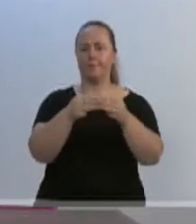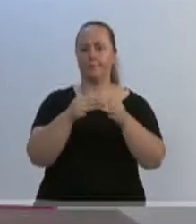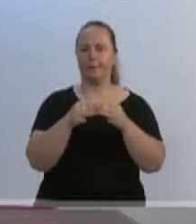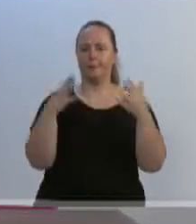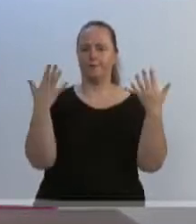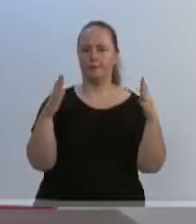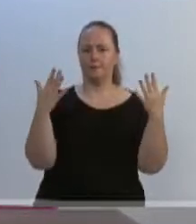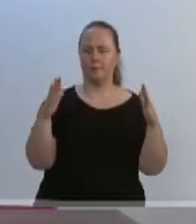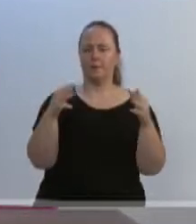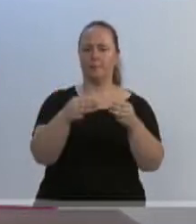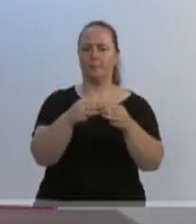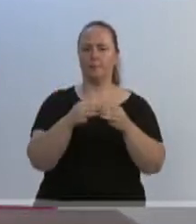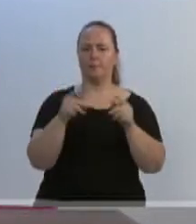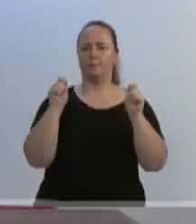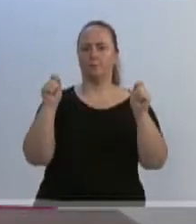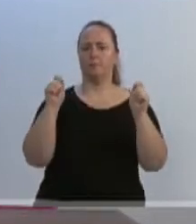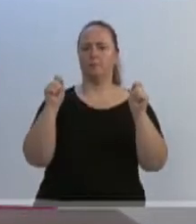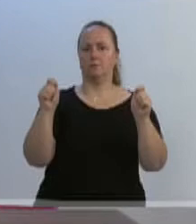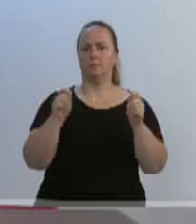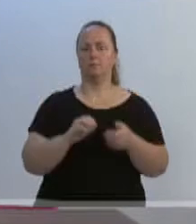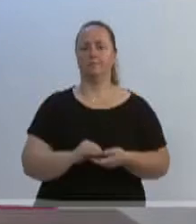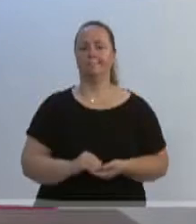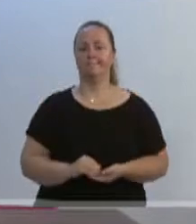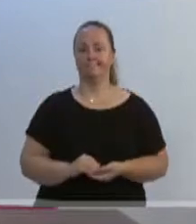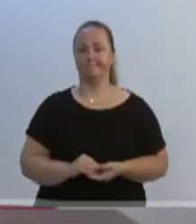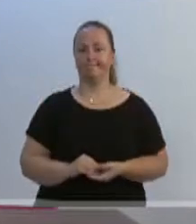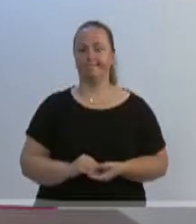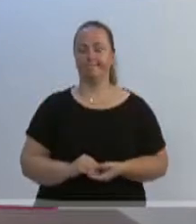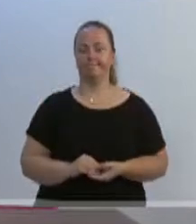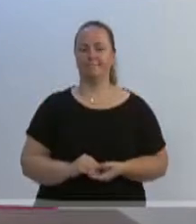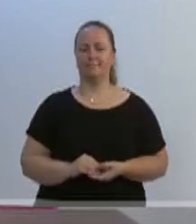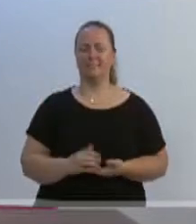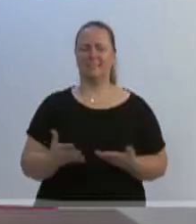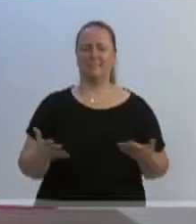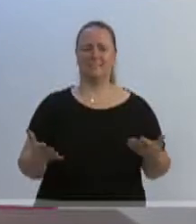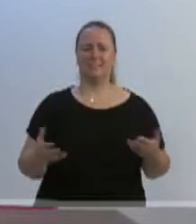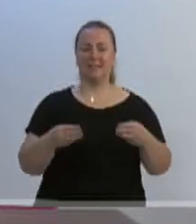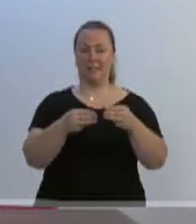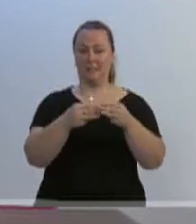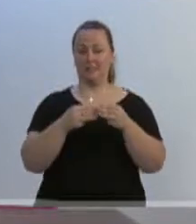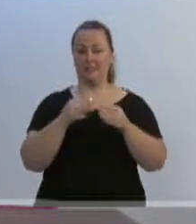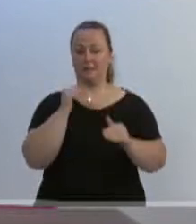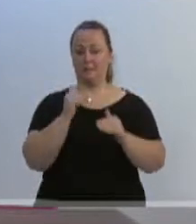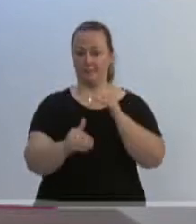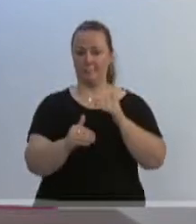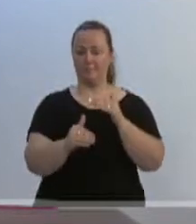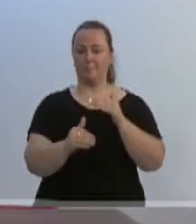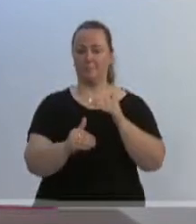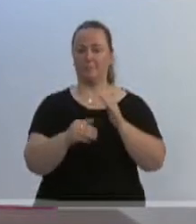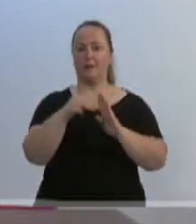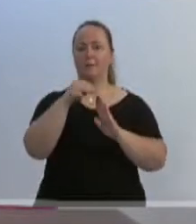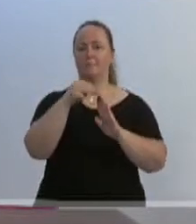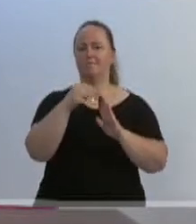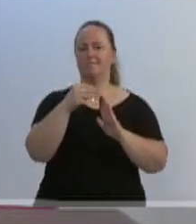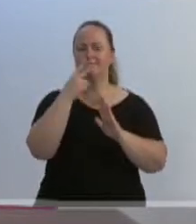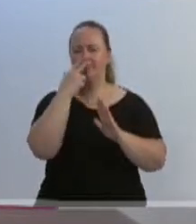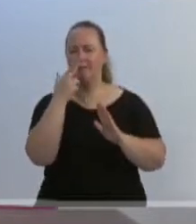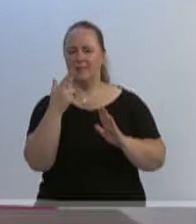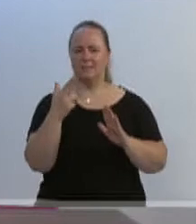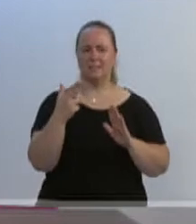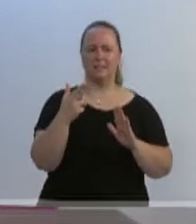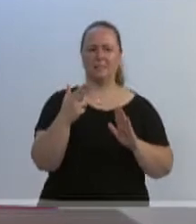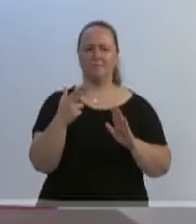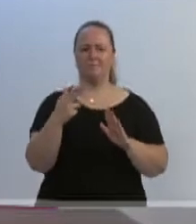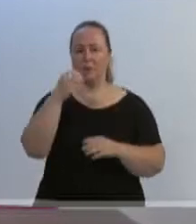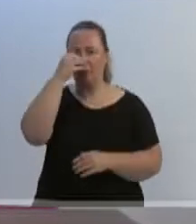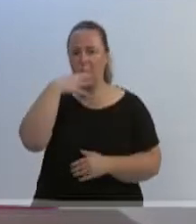aplauso e moção de protesto. E talvez o tema moção de repúdio seja um pouco ríspido, muito